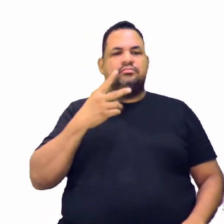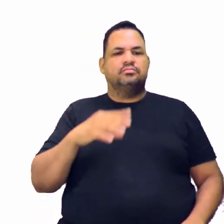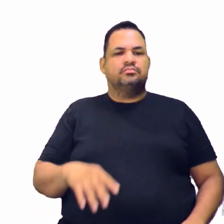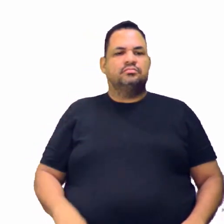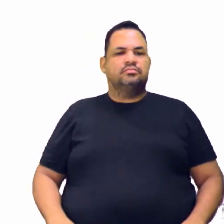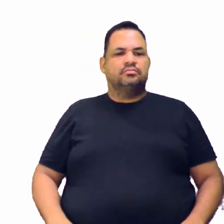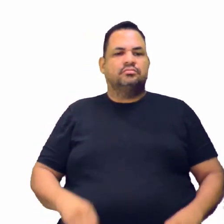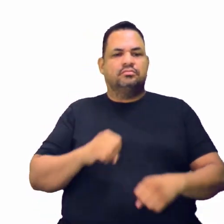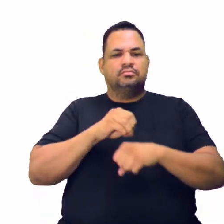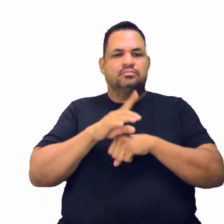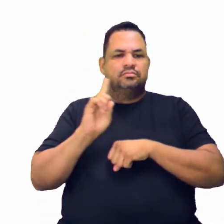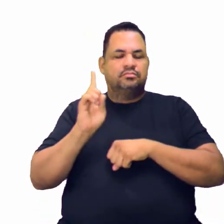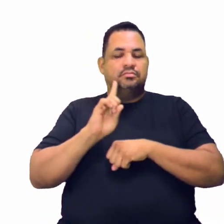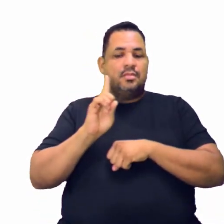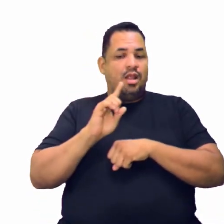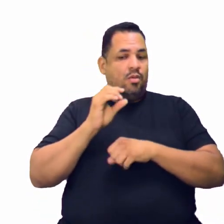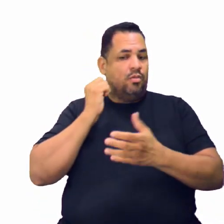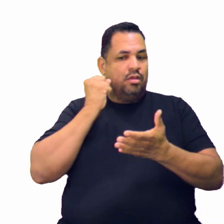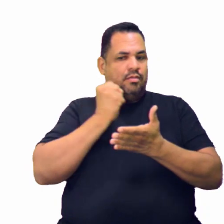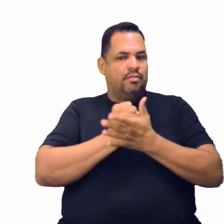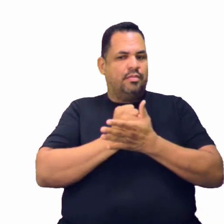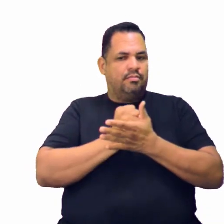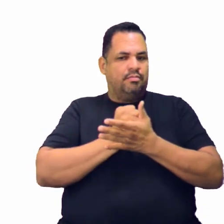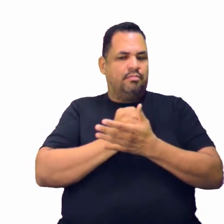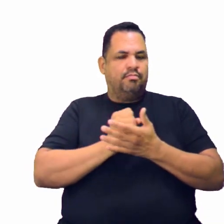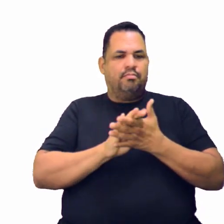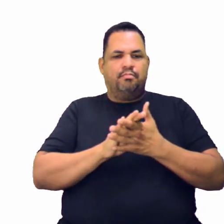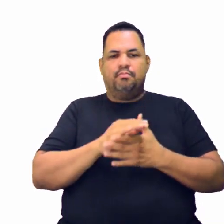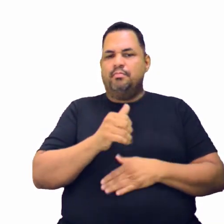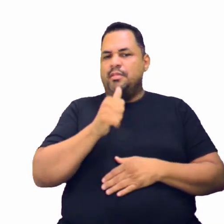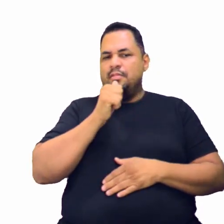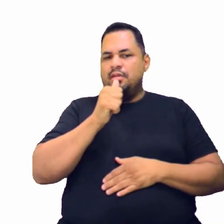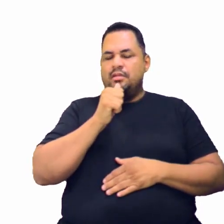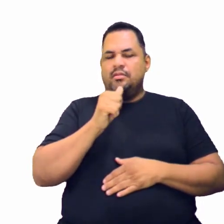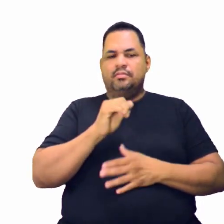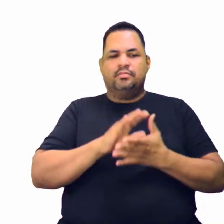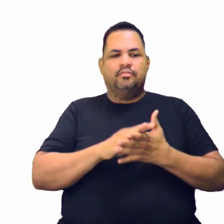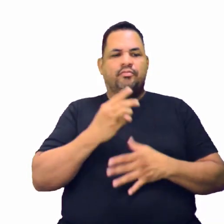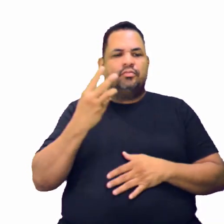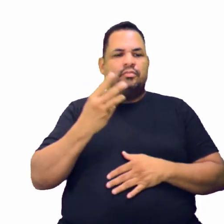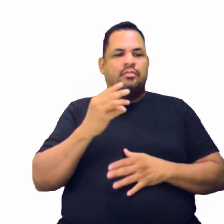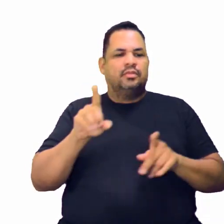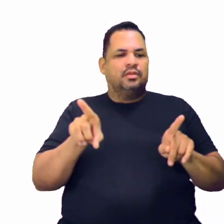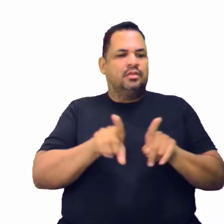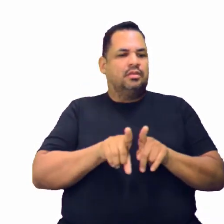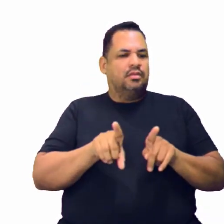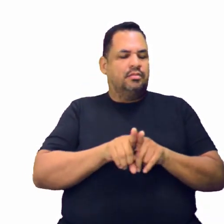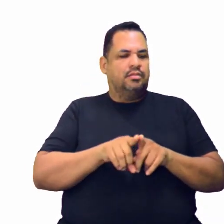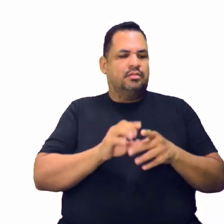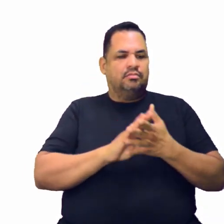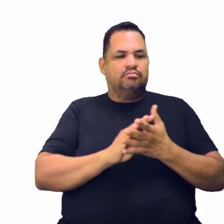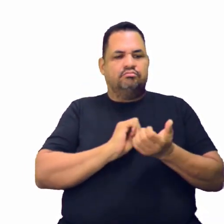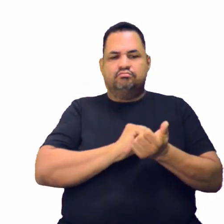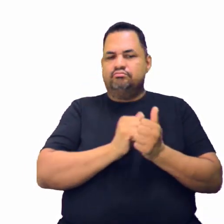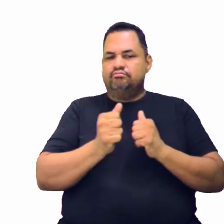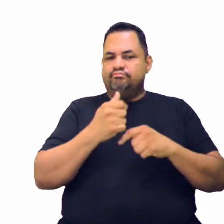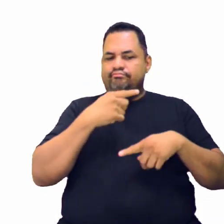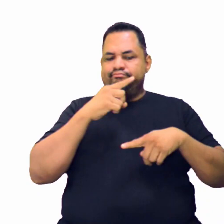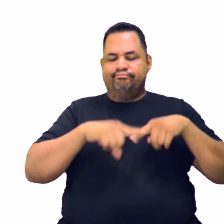dizendo, dica, não é uma marca de bebida. No terceiro, também não é um